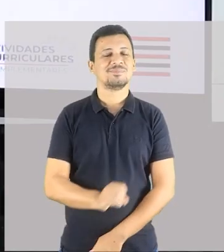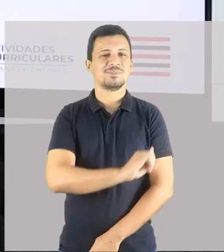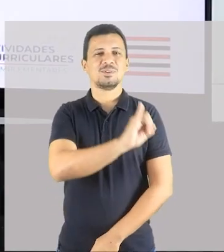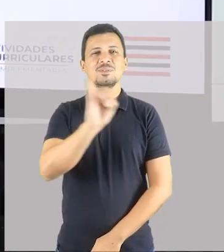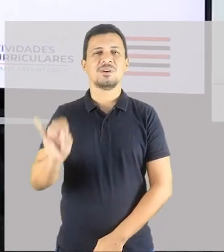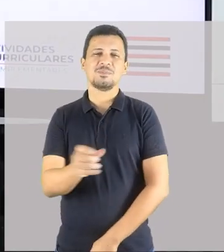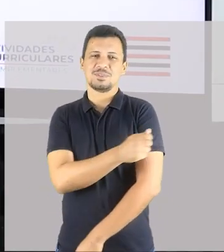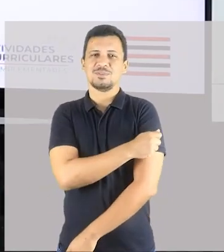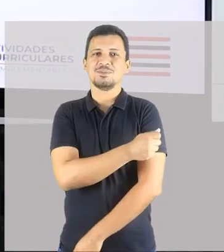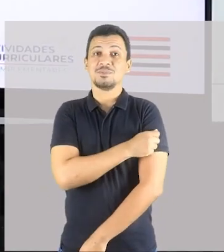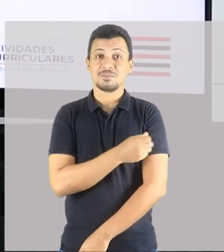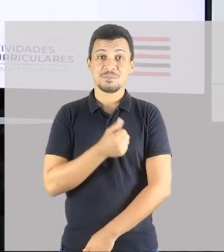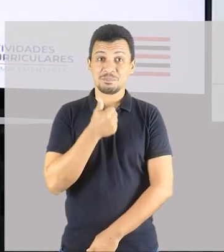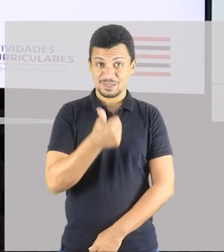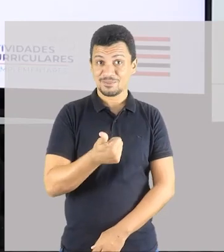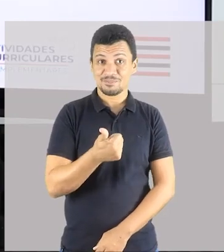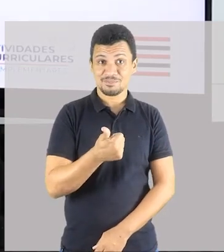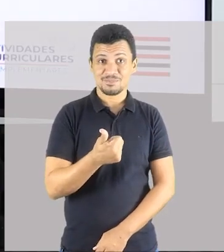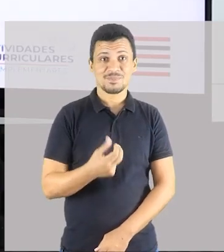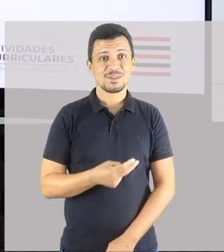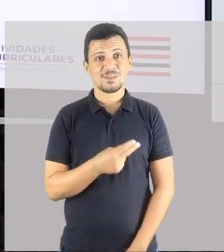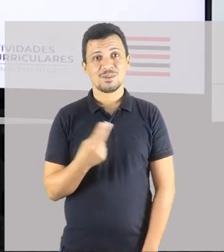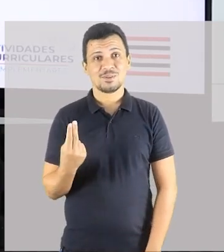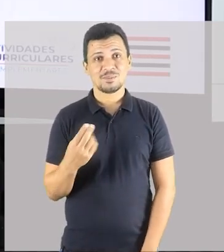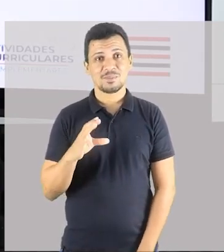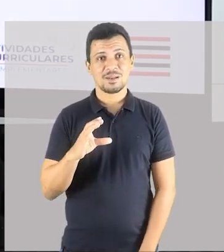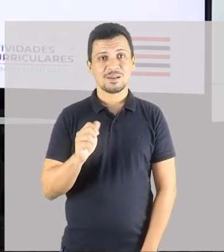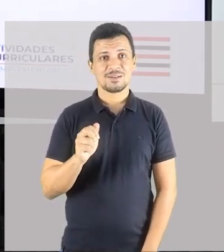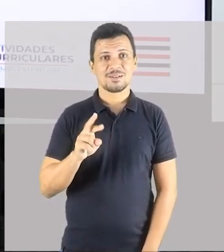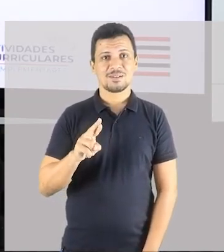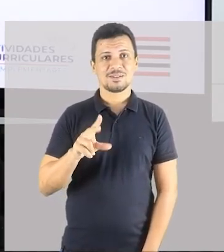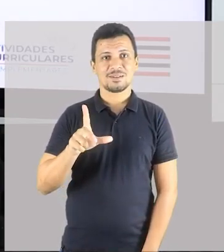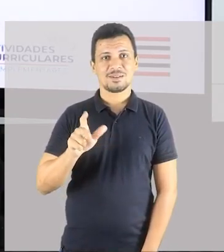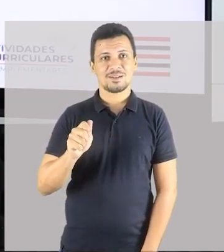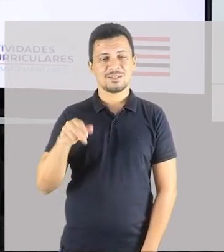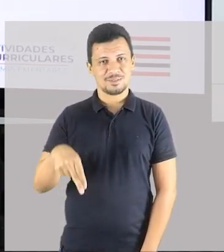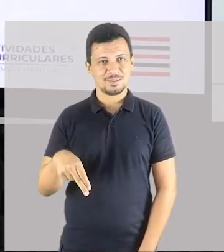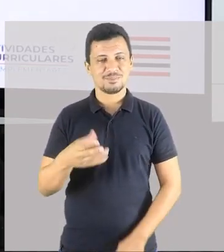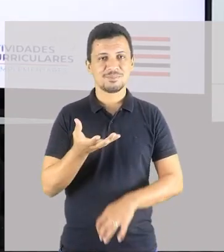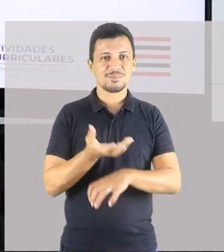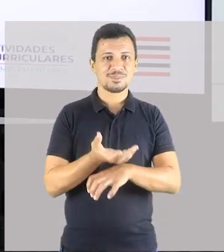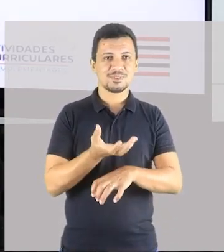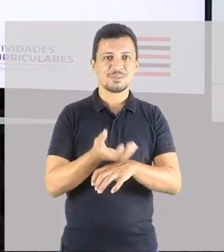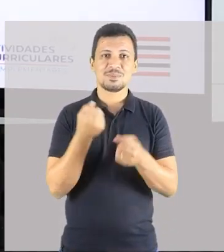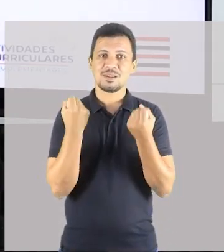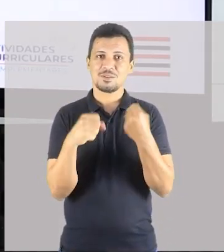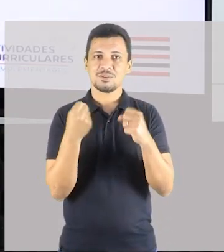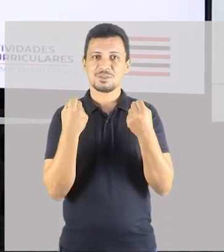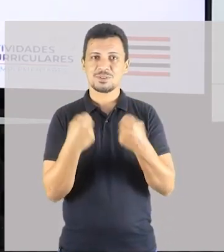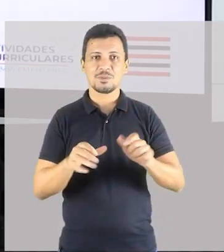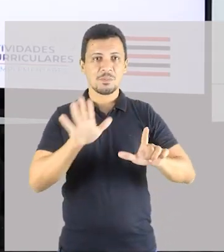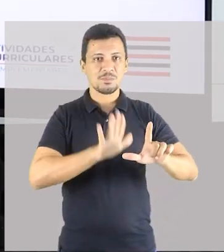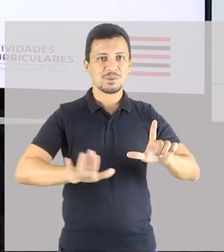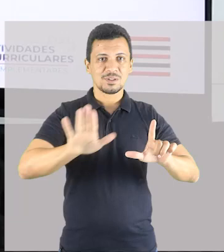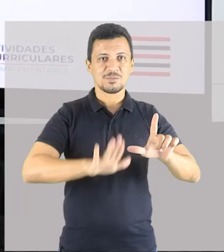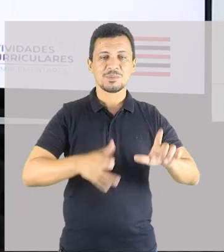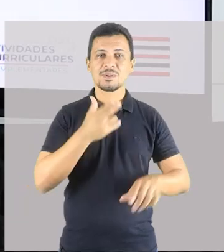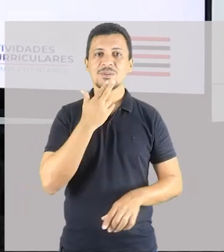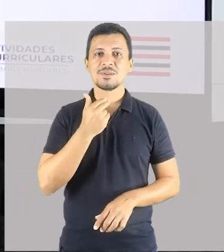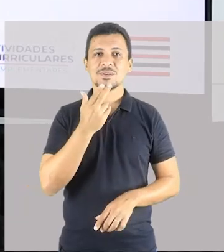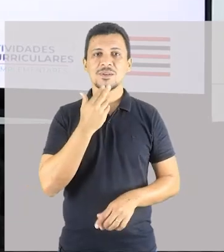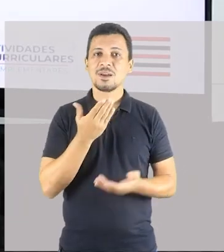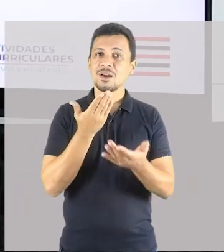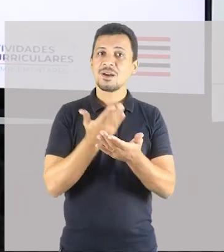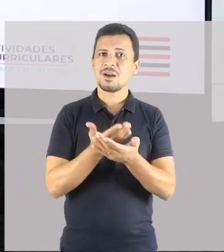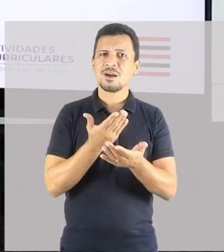Fala, meus amados, tudo bem com vocês? Eu sou o professor Carlan Sena, da disciplina de Educação Física aqui da plataforma Gonçalves Dias. Na aula de hoje a gente vai estar